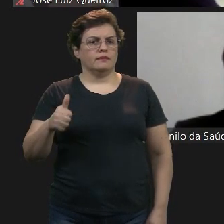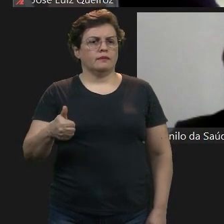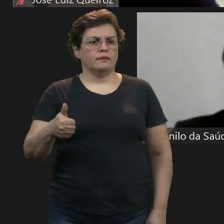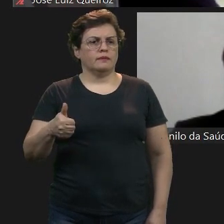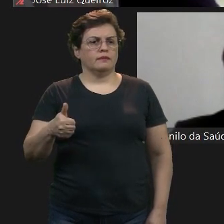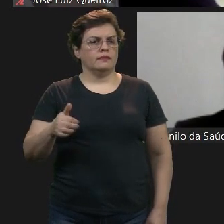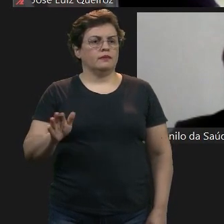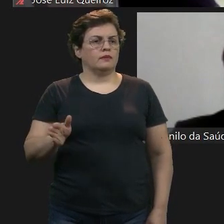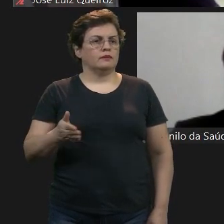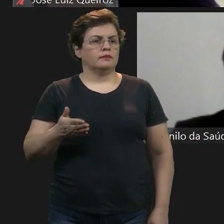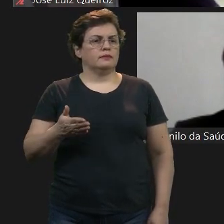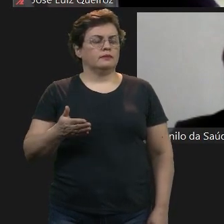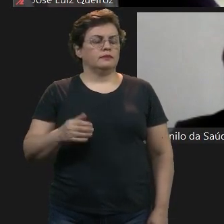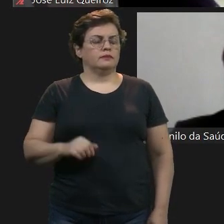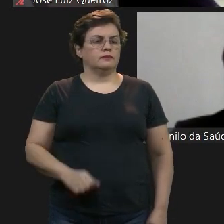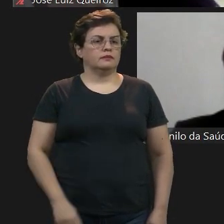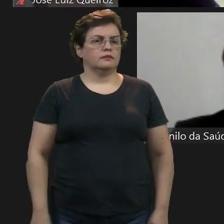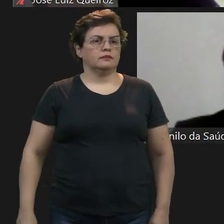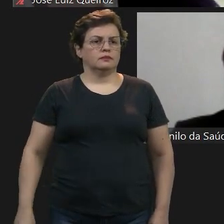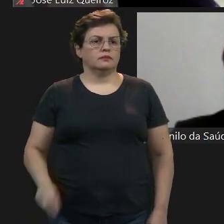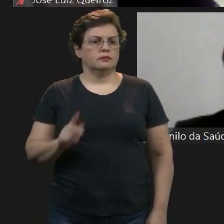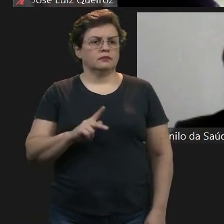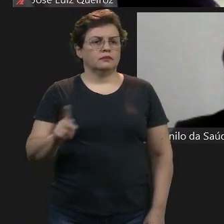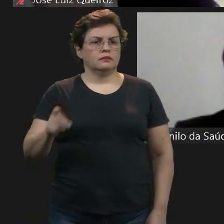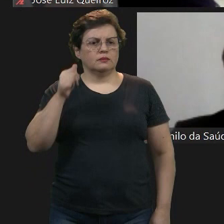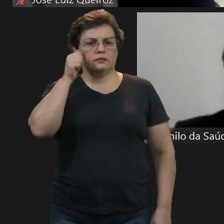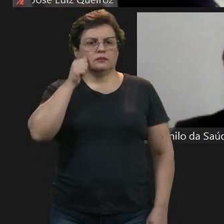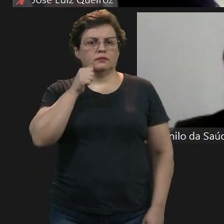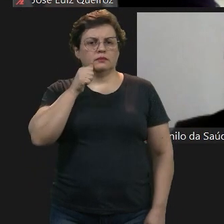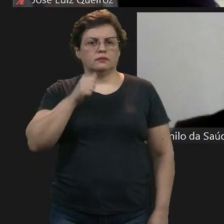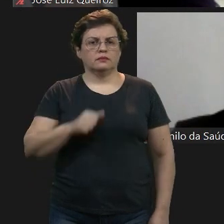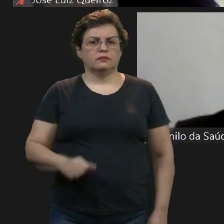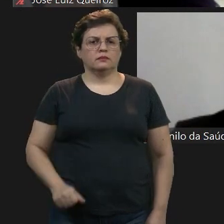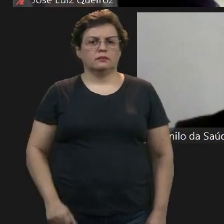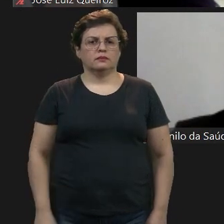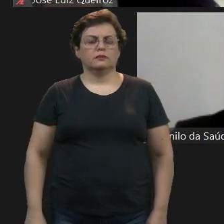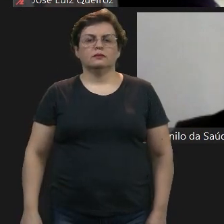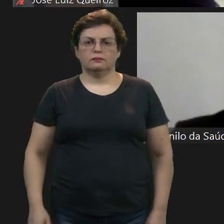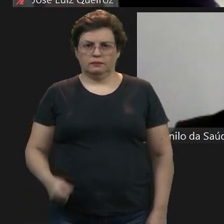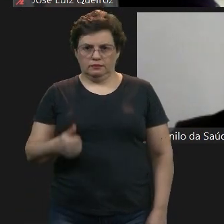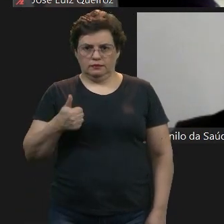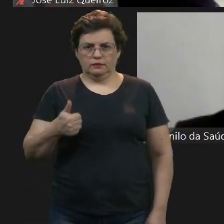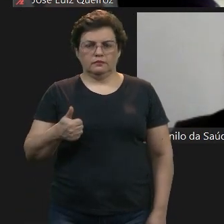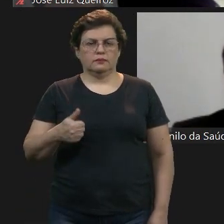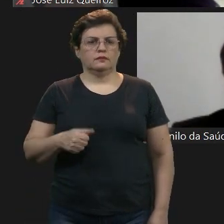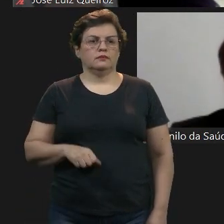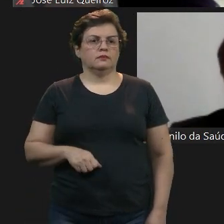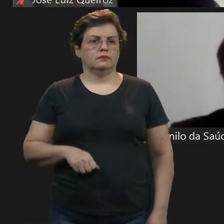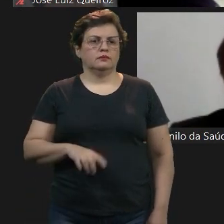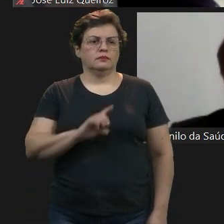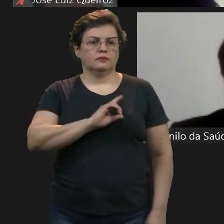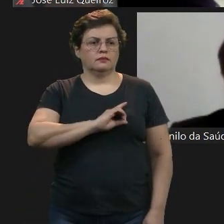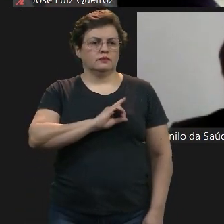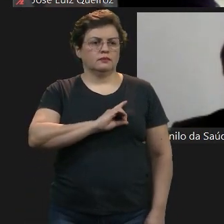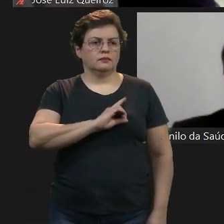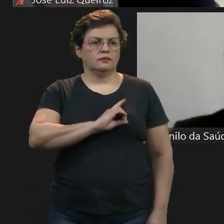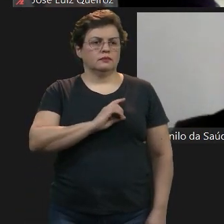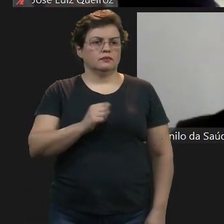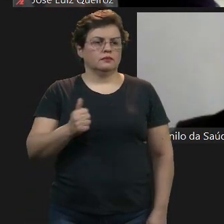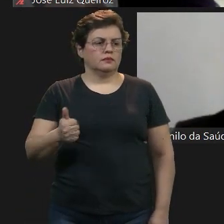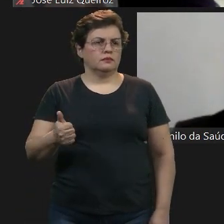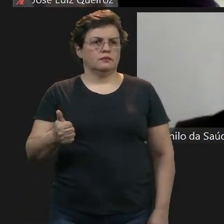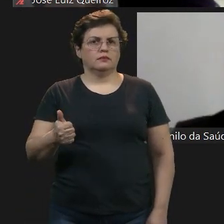Sim. Vereadora professora Daniela. Sim. Vereador delegado Wilson